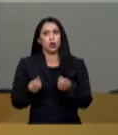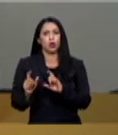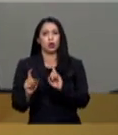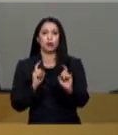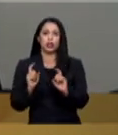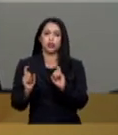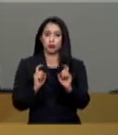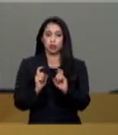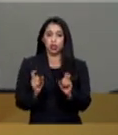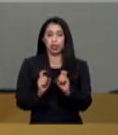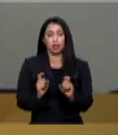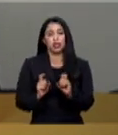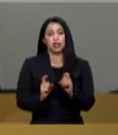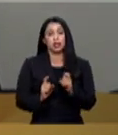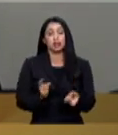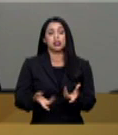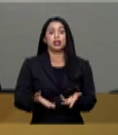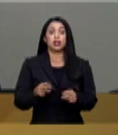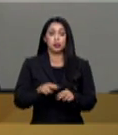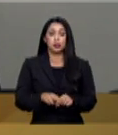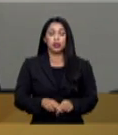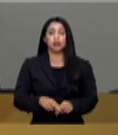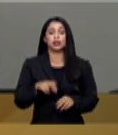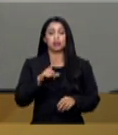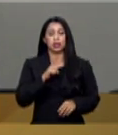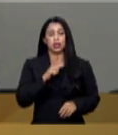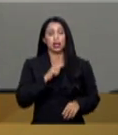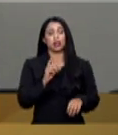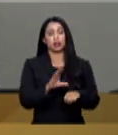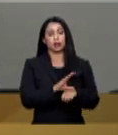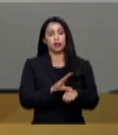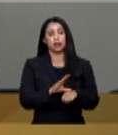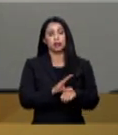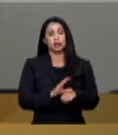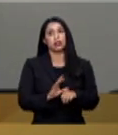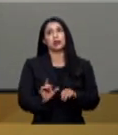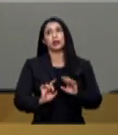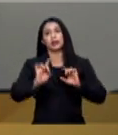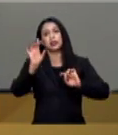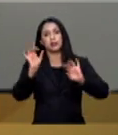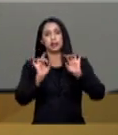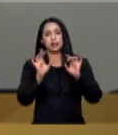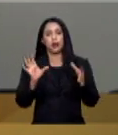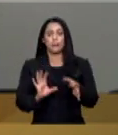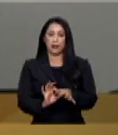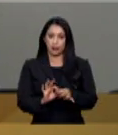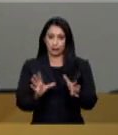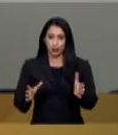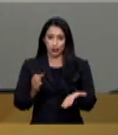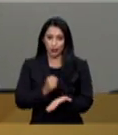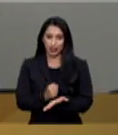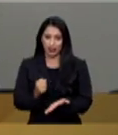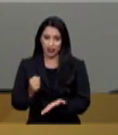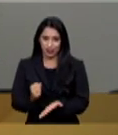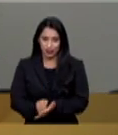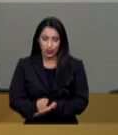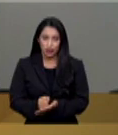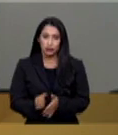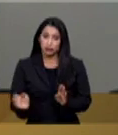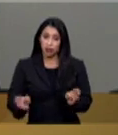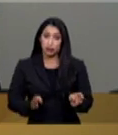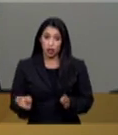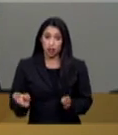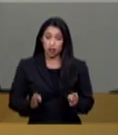que muitas vezes, e é por isso mesmo que a Constituição abre a exceção, permite-se contratação temporária e